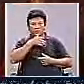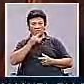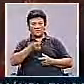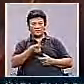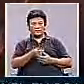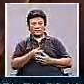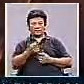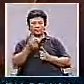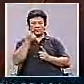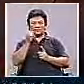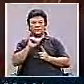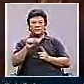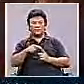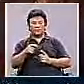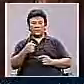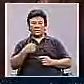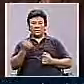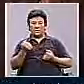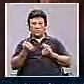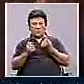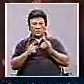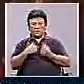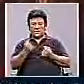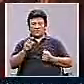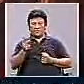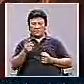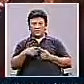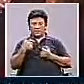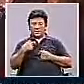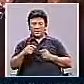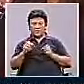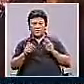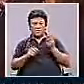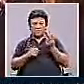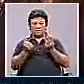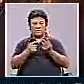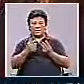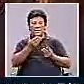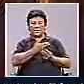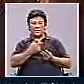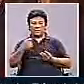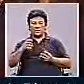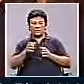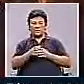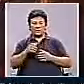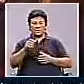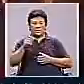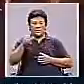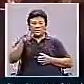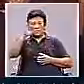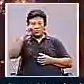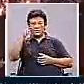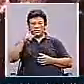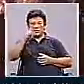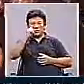a quem é que pertenceu? Bom, não temos um carro. Temos três carros, aliás, uns três carros, do antigo Presidente do Conselho de Ministros, António de Oliveira Salazar.